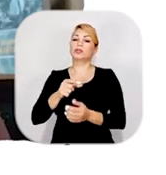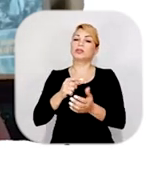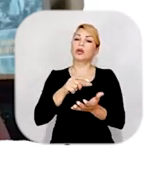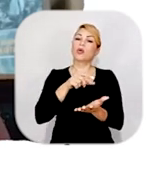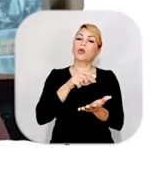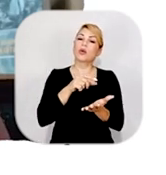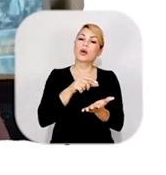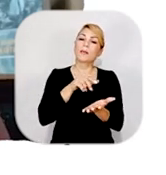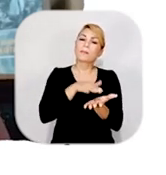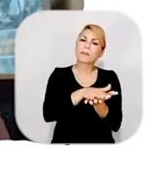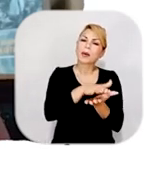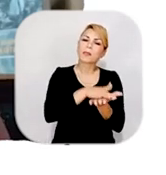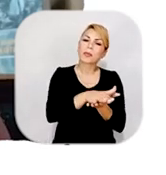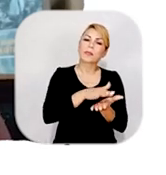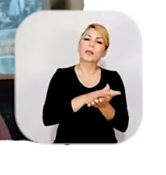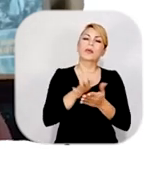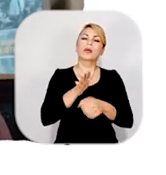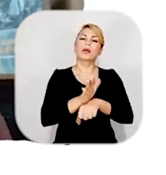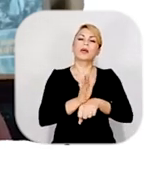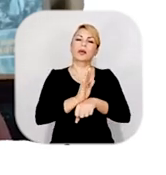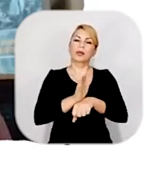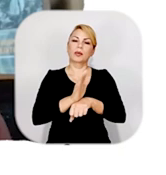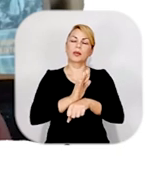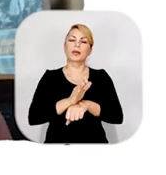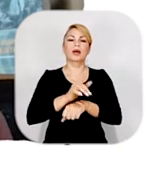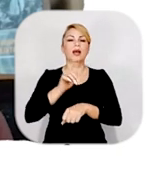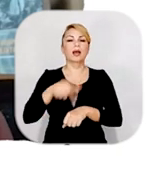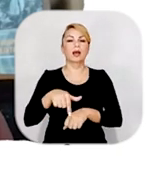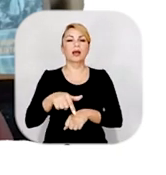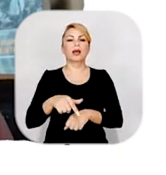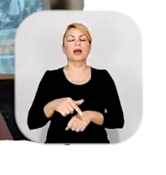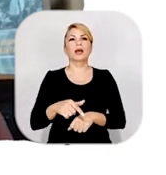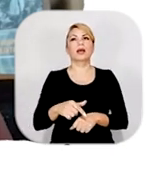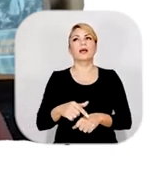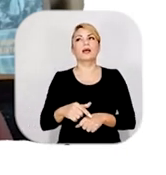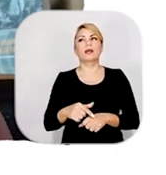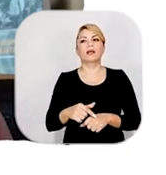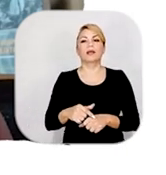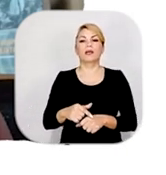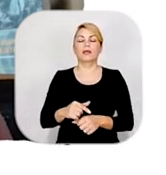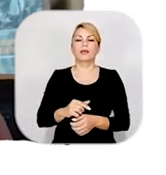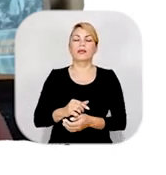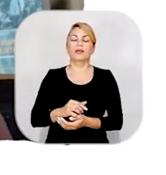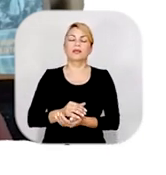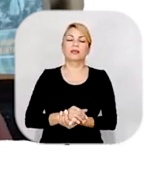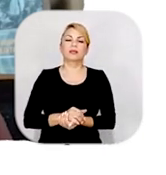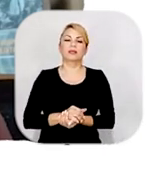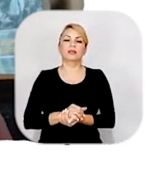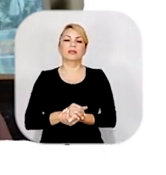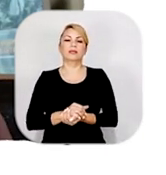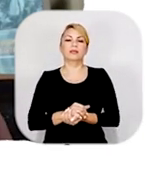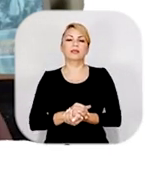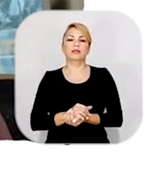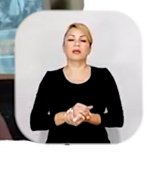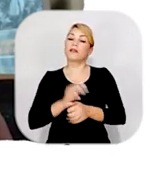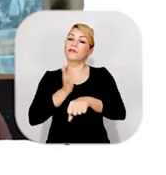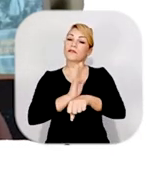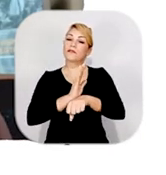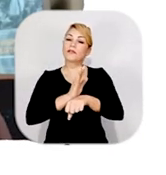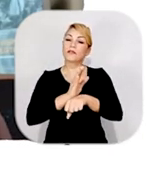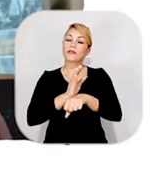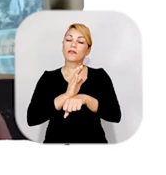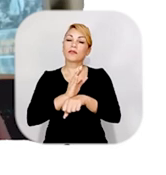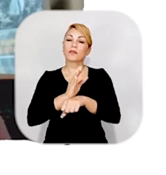ele digitalizou o filme do pai dele. E era um filme mudo, né? E eu não tenho condições, não entendo de vídeo,